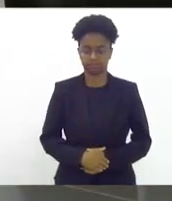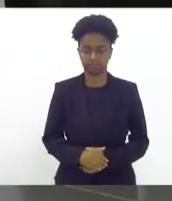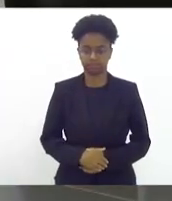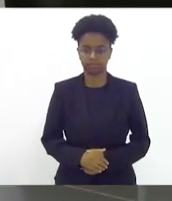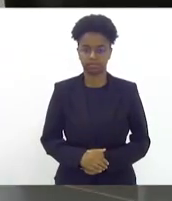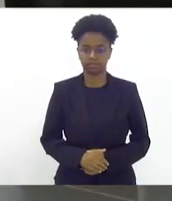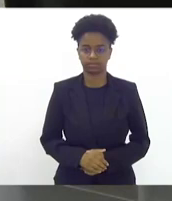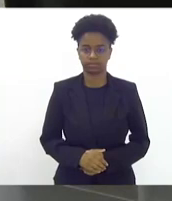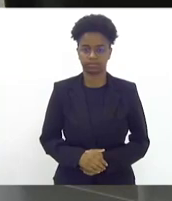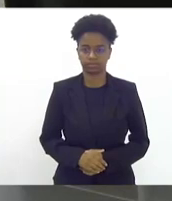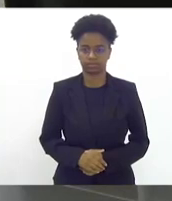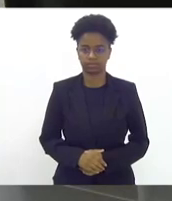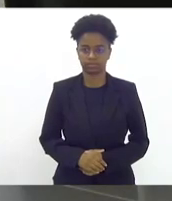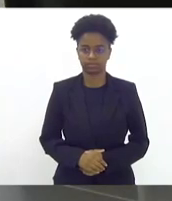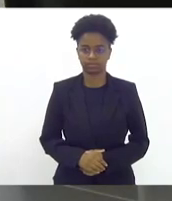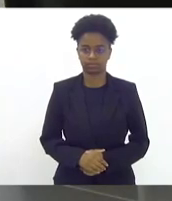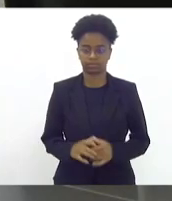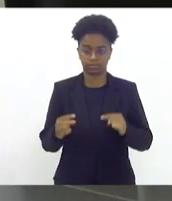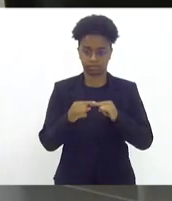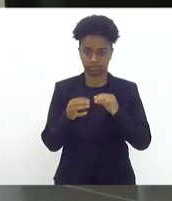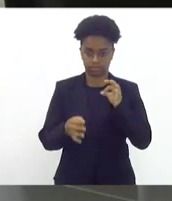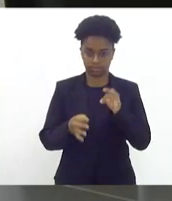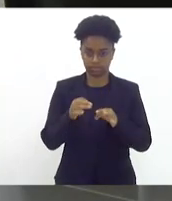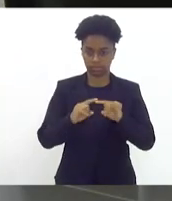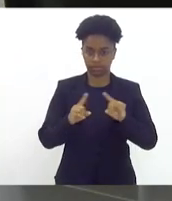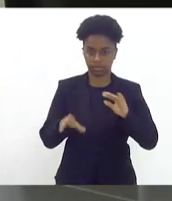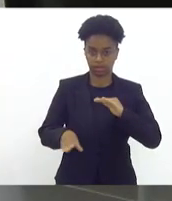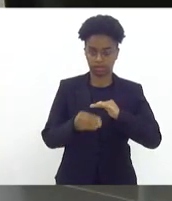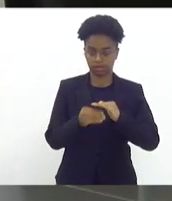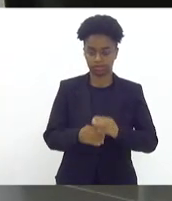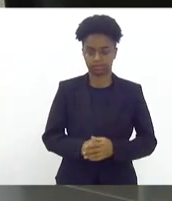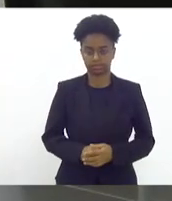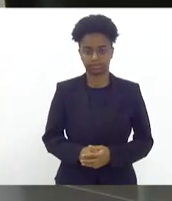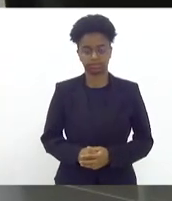aprovado. Juridicidade com emenda. Juridicidade com emenda.